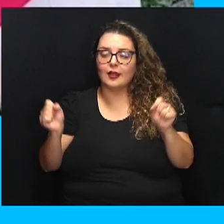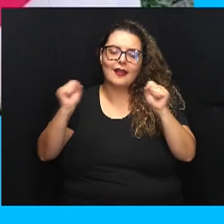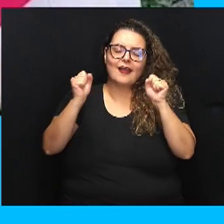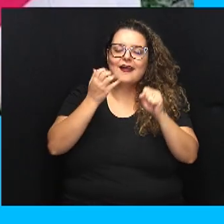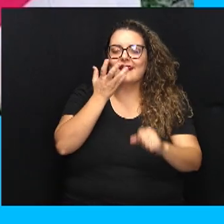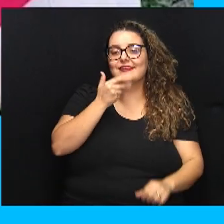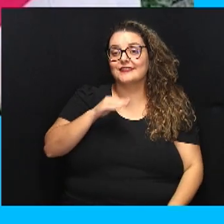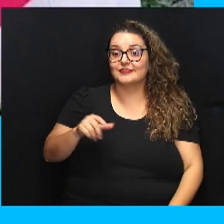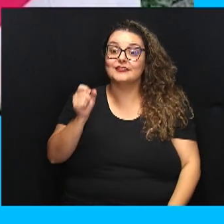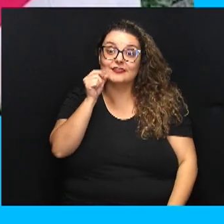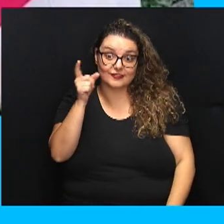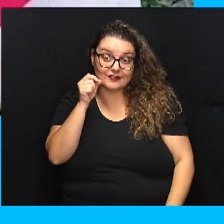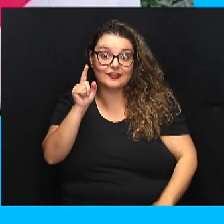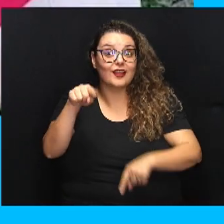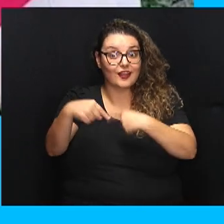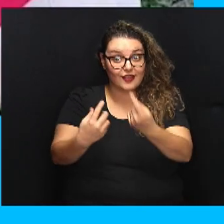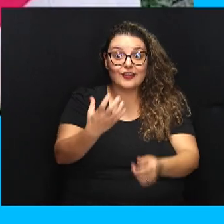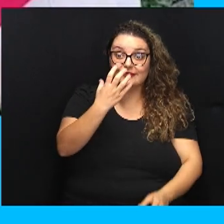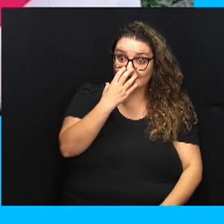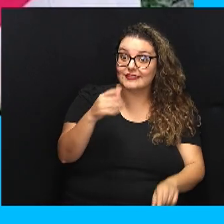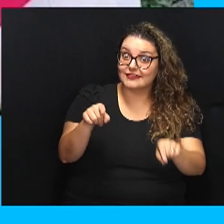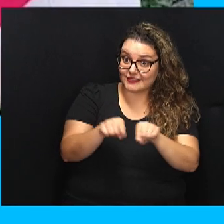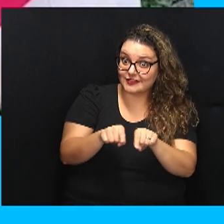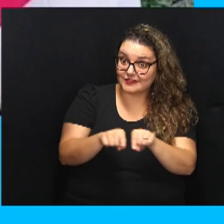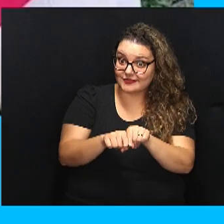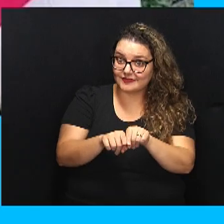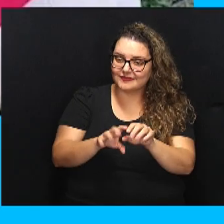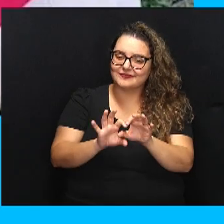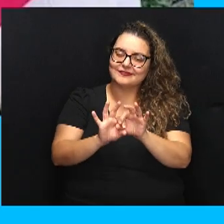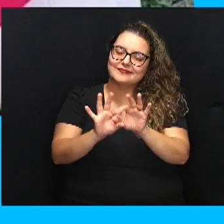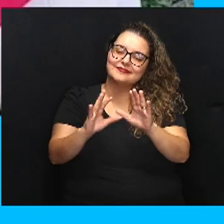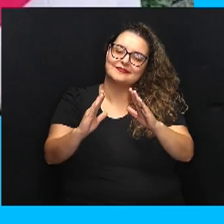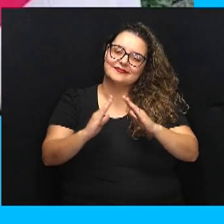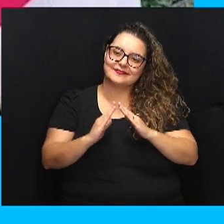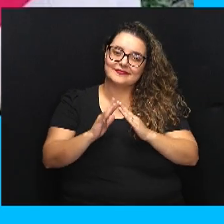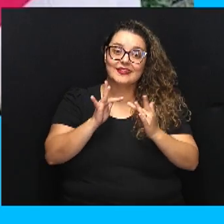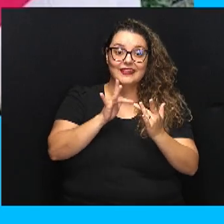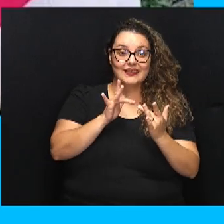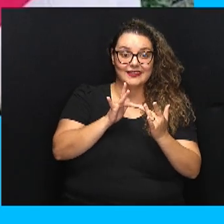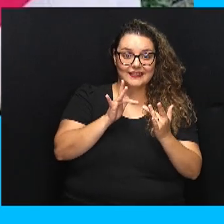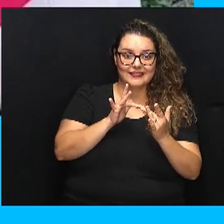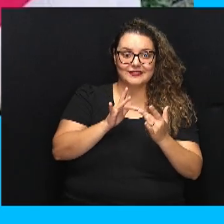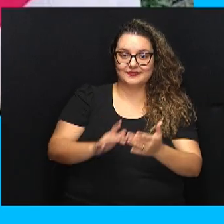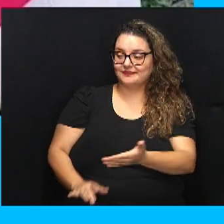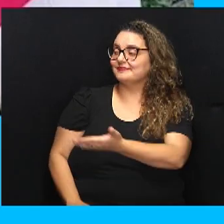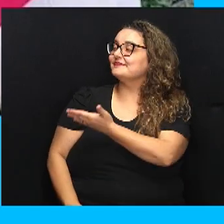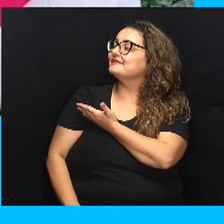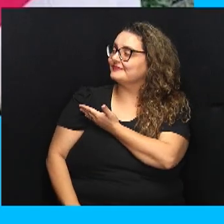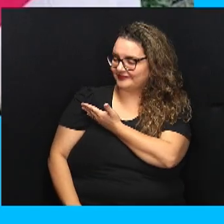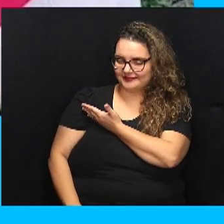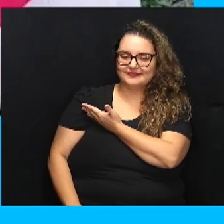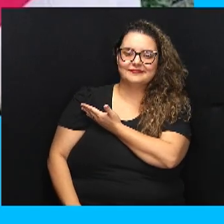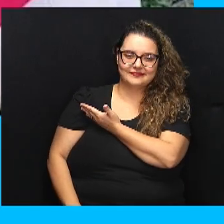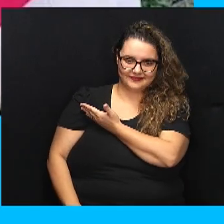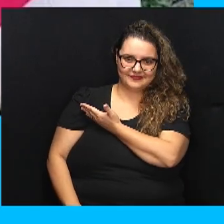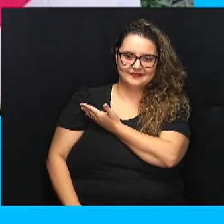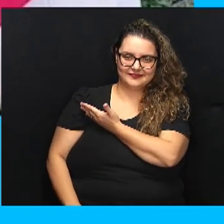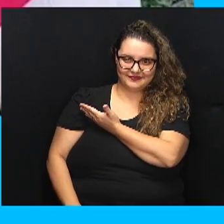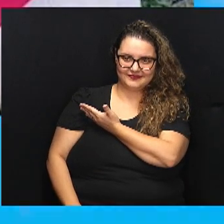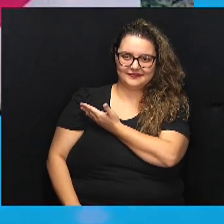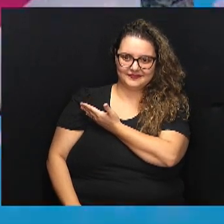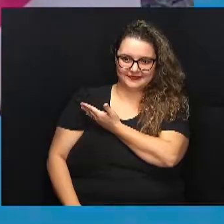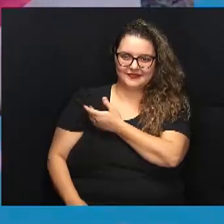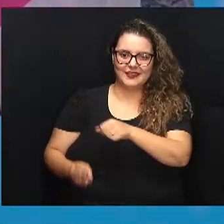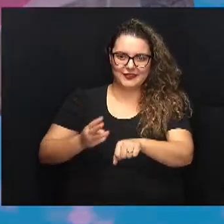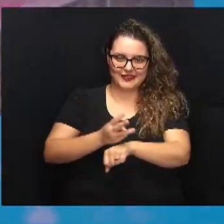crianças, gatos e outros cães. Dê a ele um lar. Entre em contato com a Regiane no endereço de e-mail ou no WhatsApp que